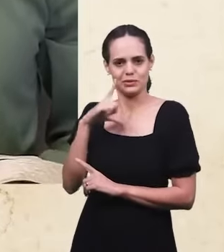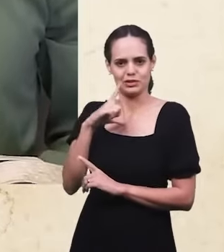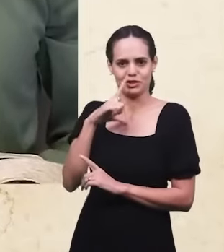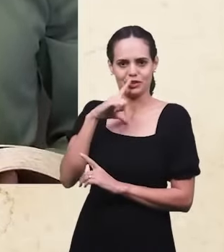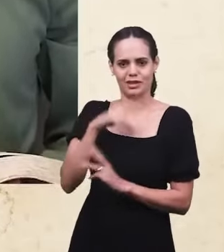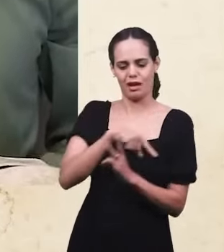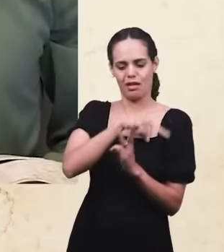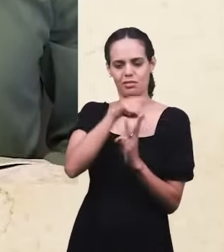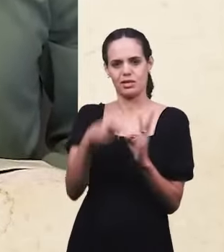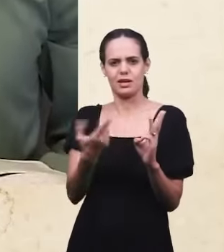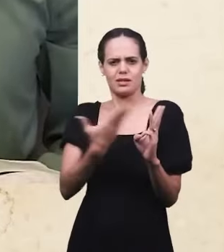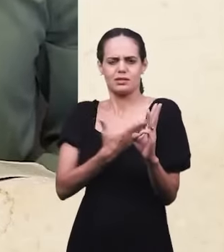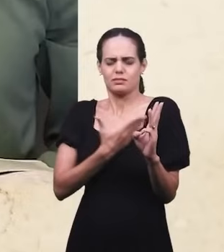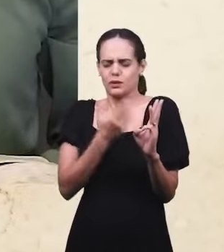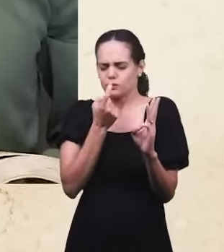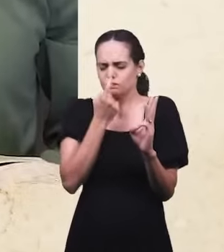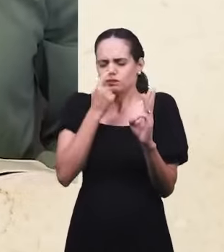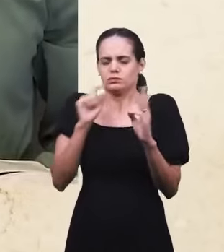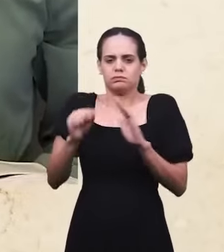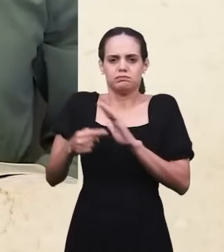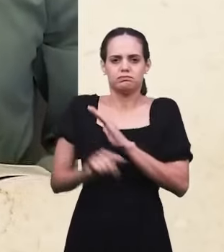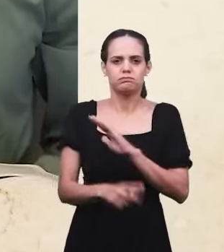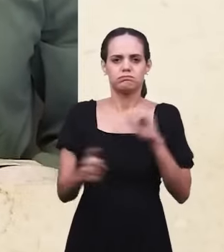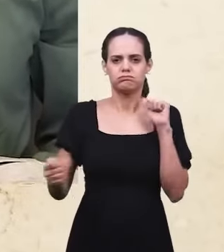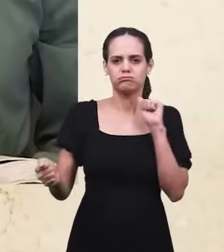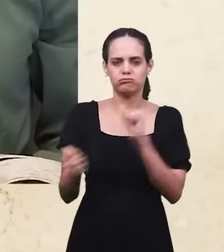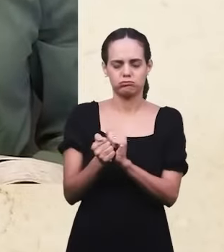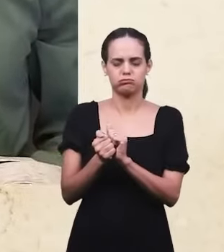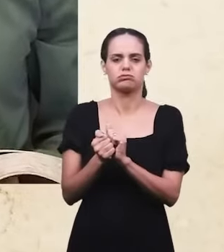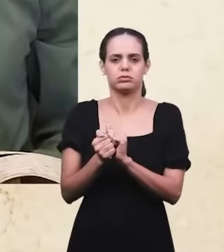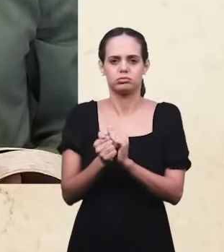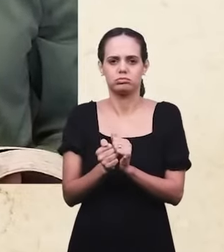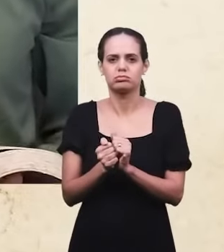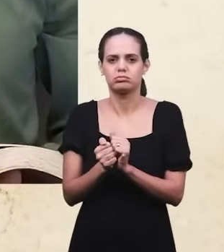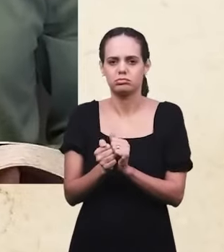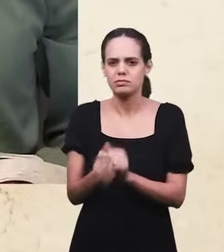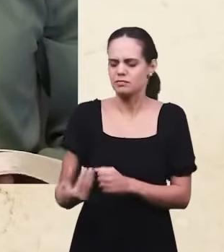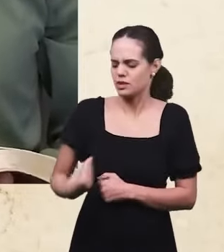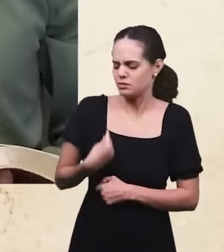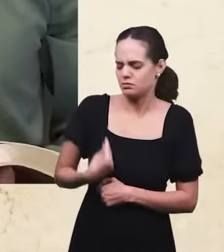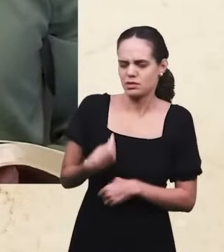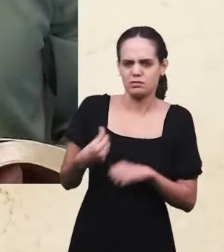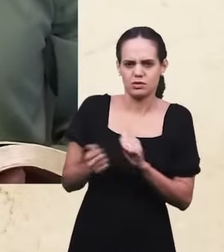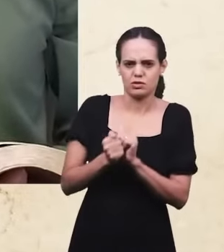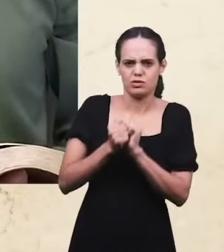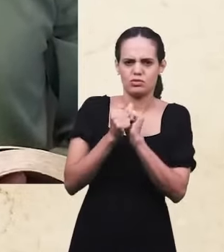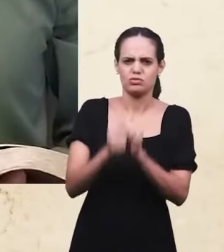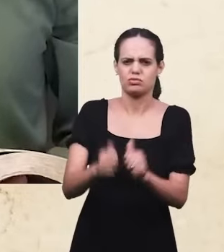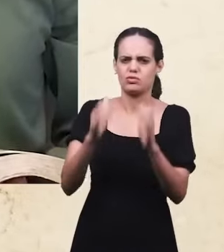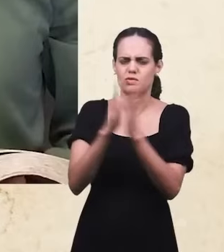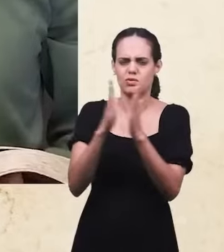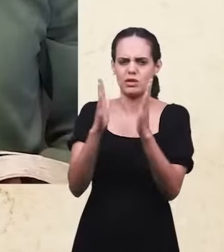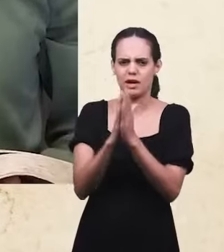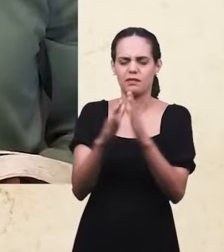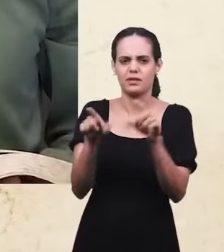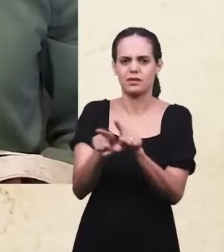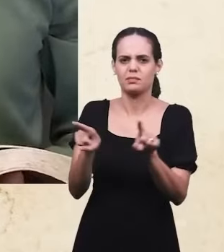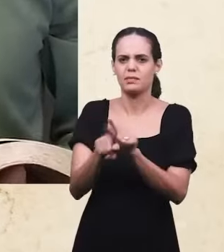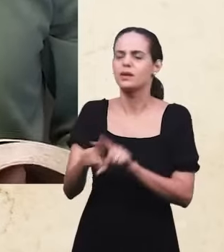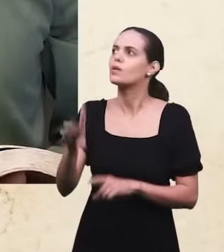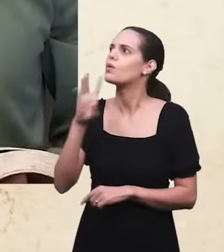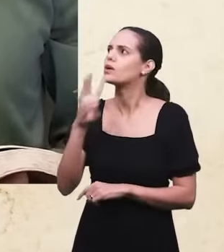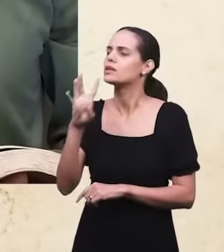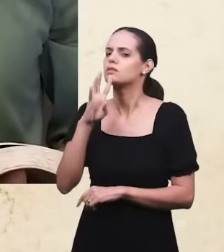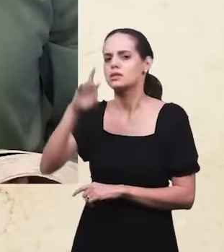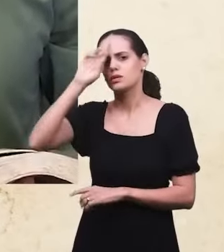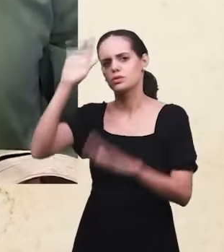sozinho, ele tinha um grupo junto com ele. Mas os amigos, que eram íntimos dele, e que participavam nas suas batalhas,